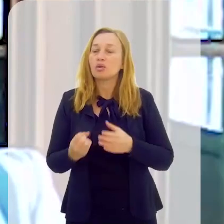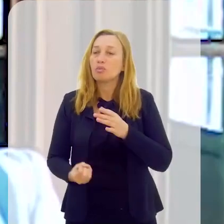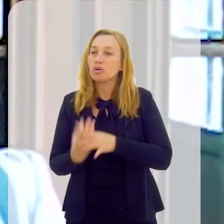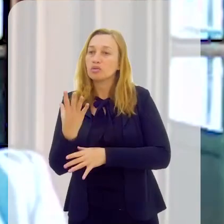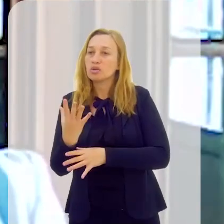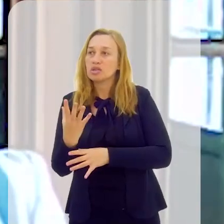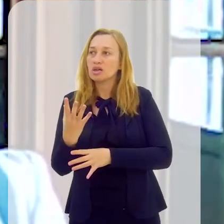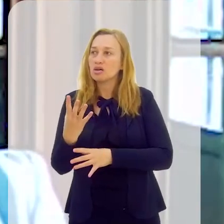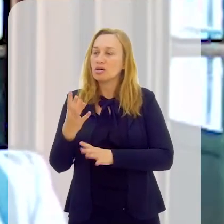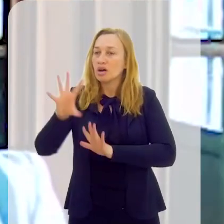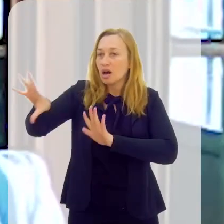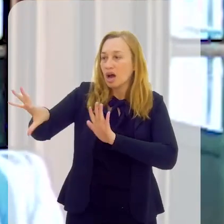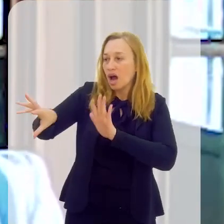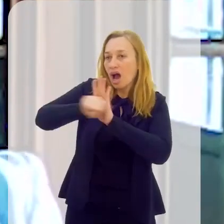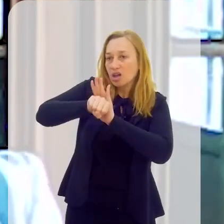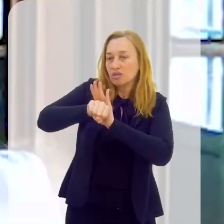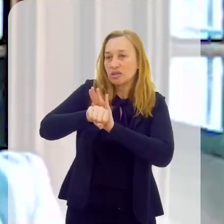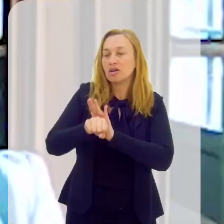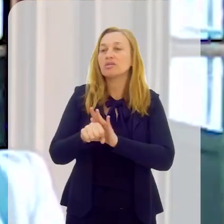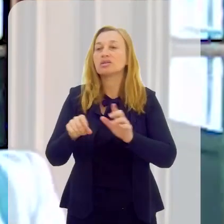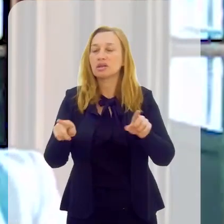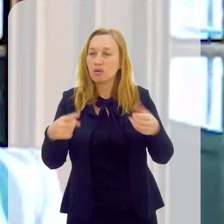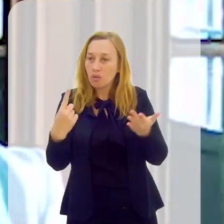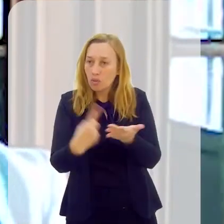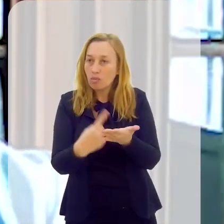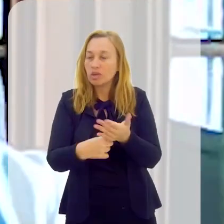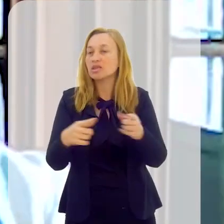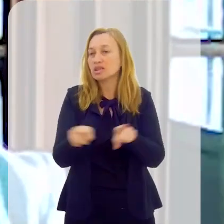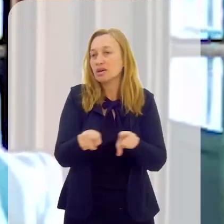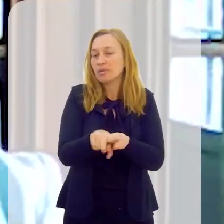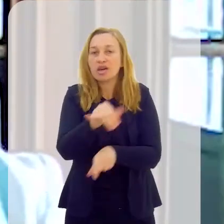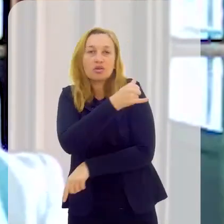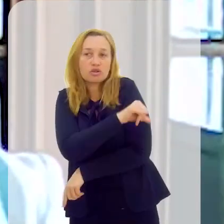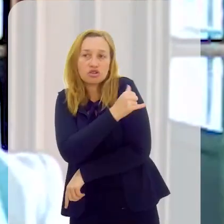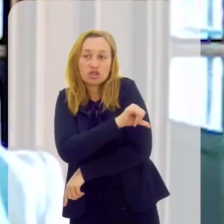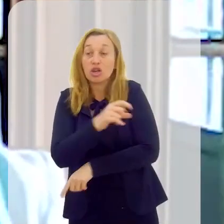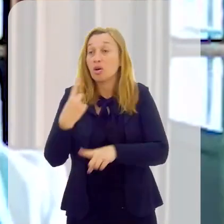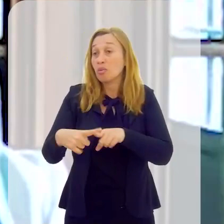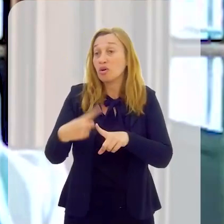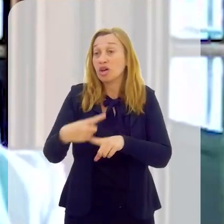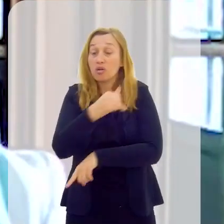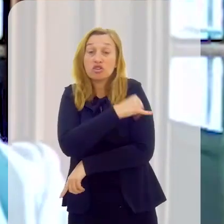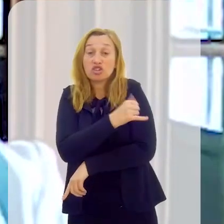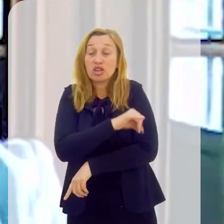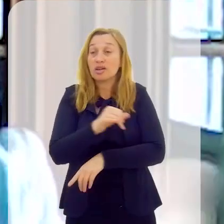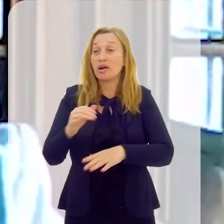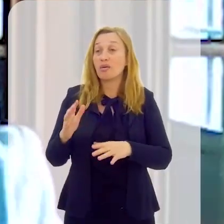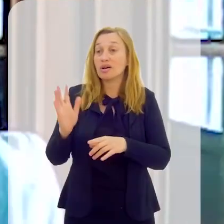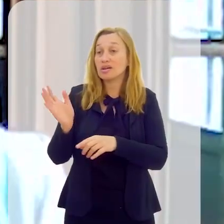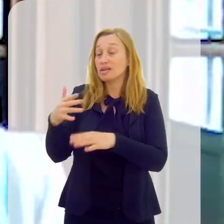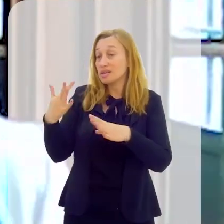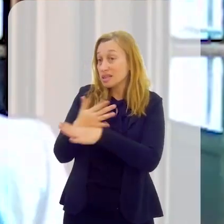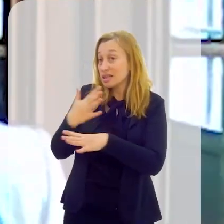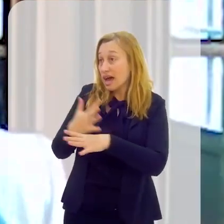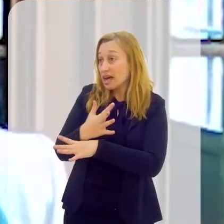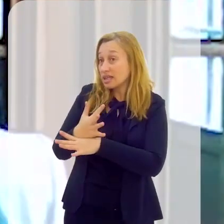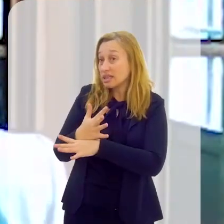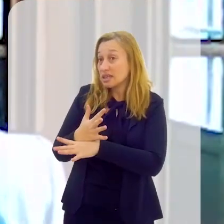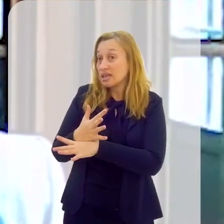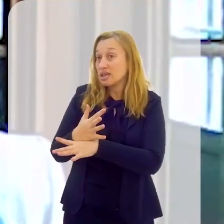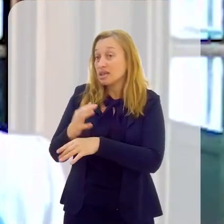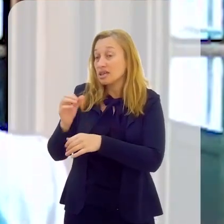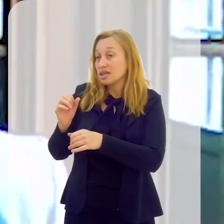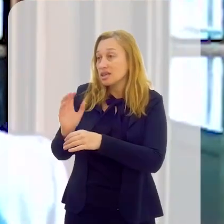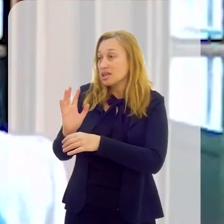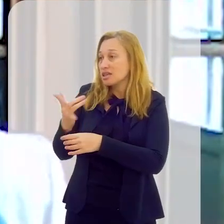e produção audiovisual, que também tem tudo a ver com o Rio de Janeiro, né? Rio de Janeiro é, por si só, uma cidade cinematográfica, né? É